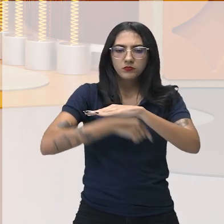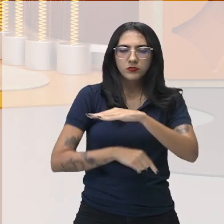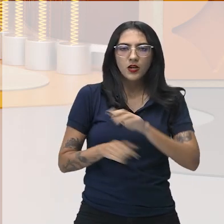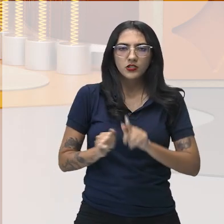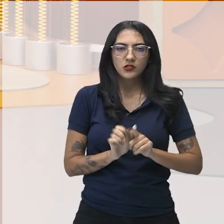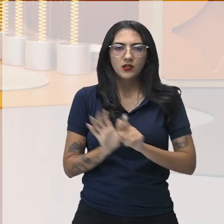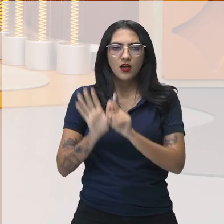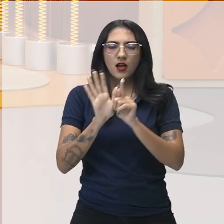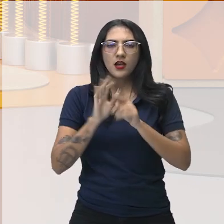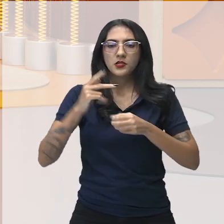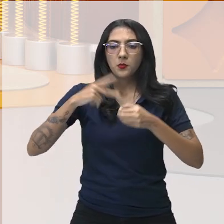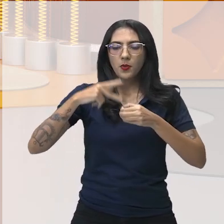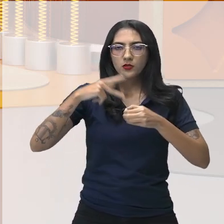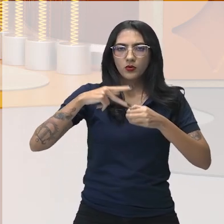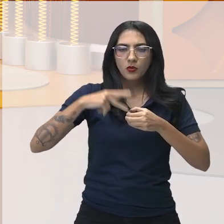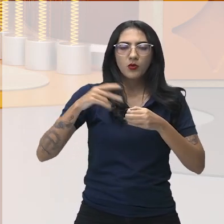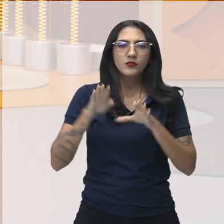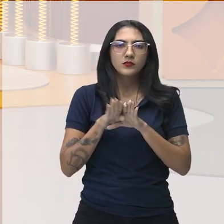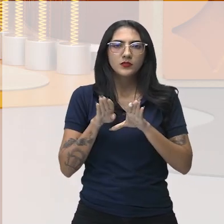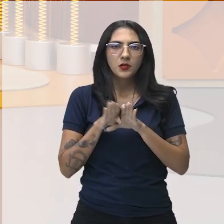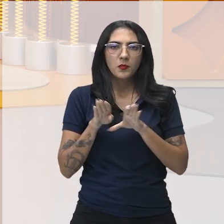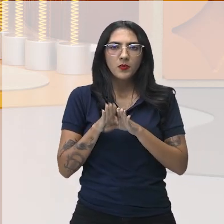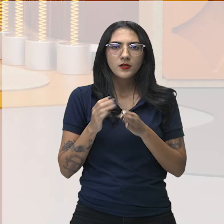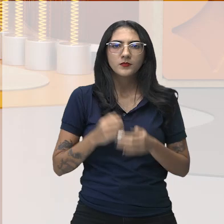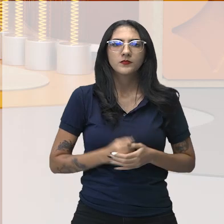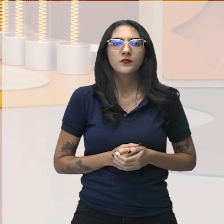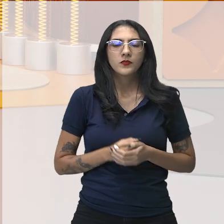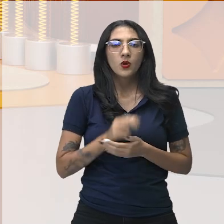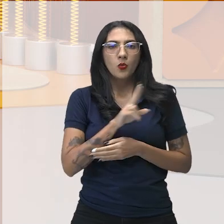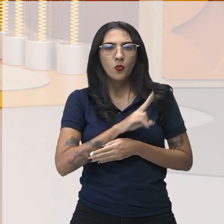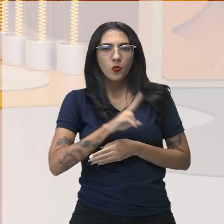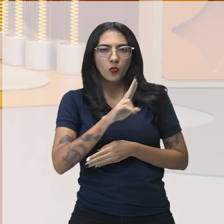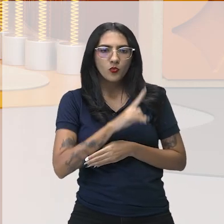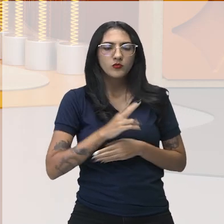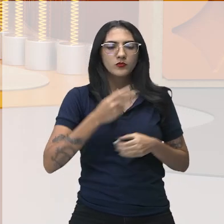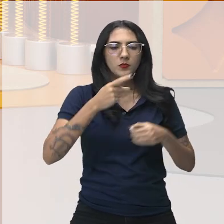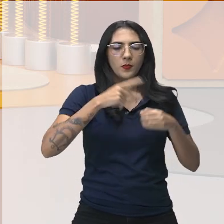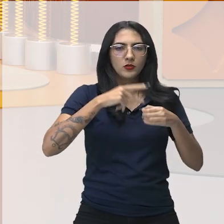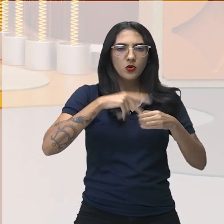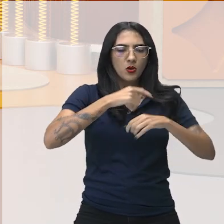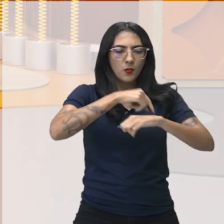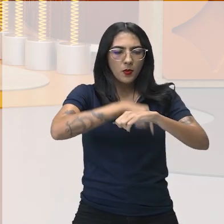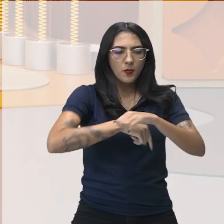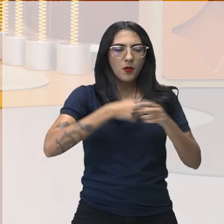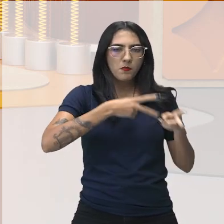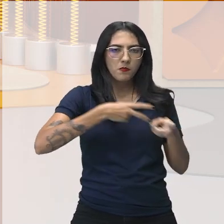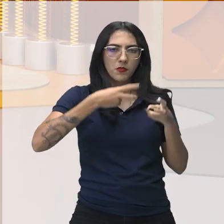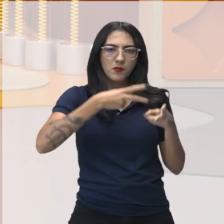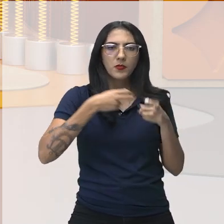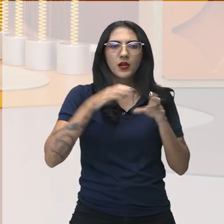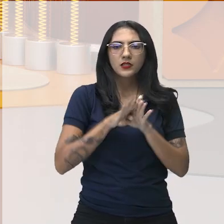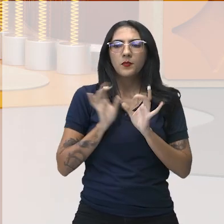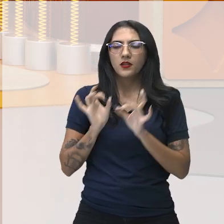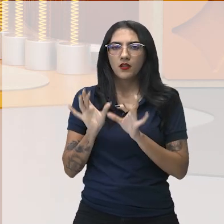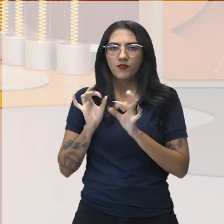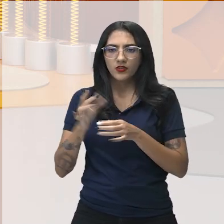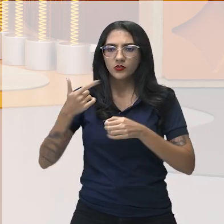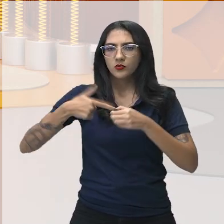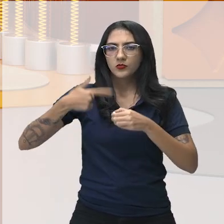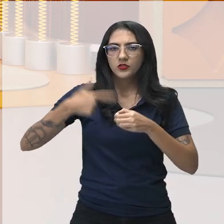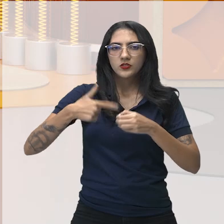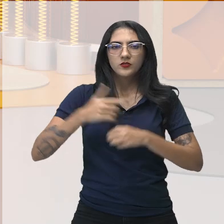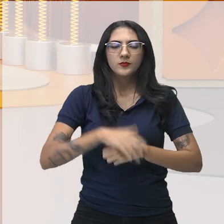petróleo, até a distribuição, passando ali pelo refino e pelo abastecimento de uma forma geral. A Petrobras,